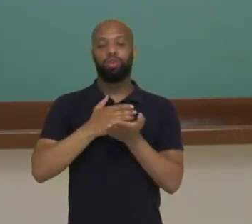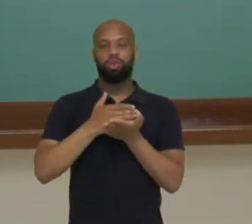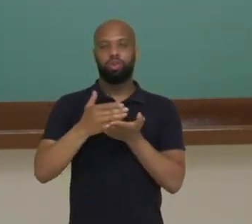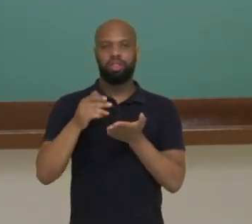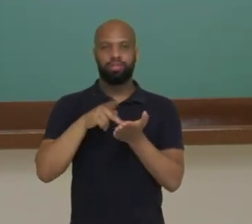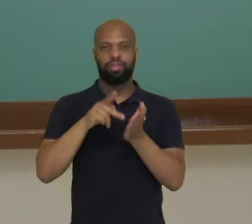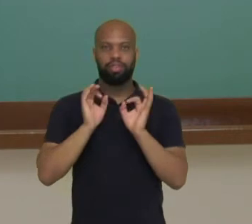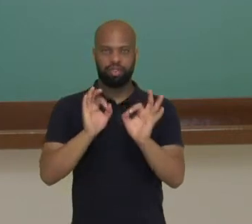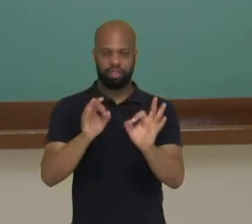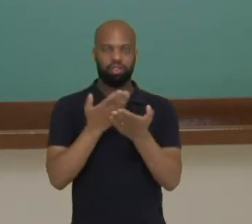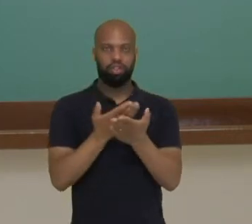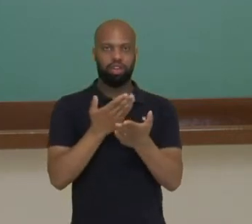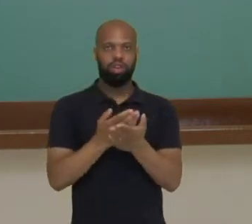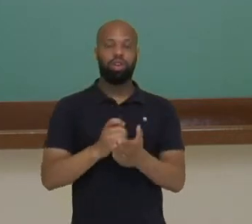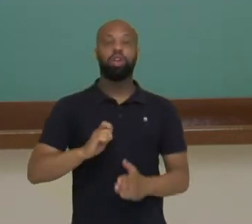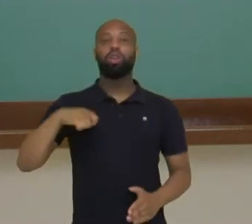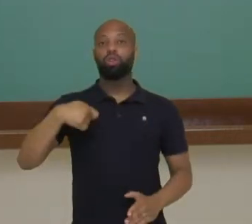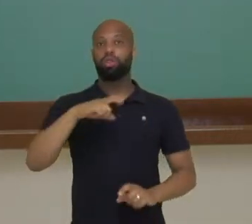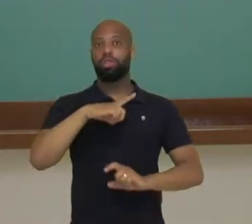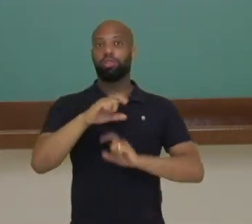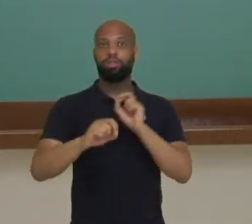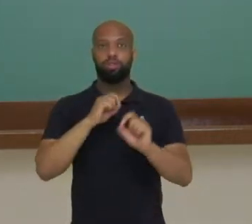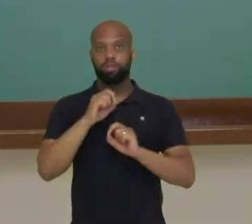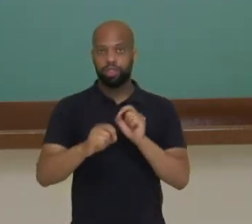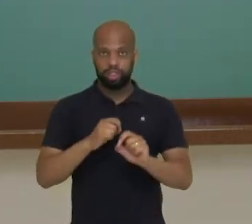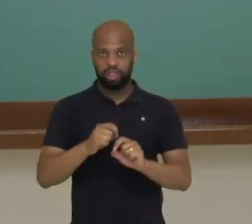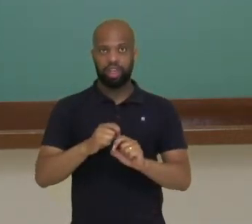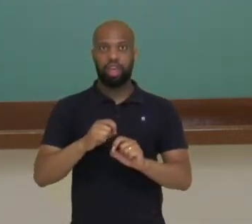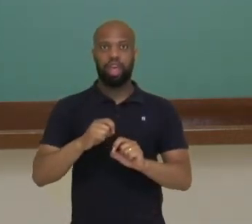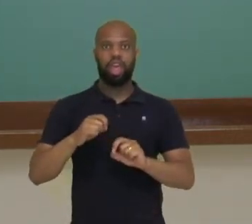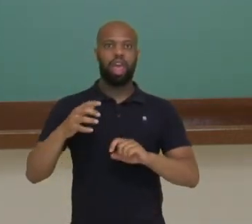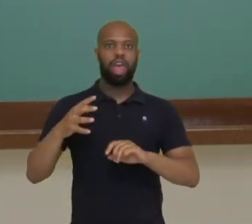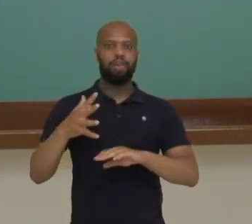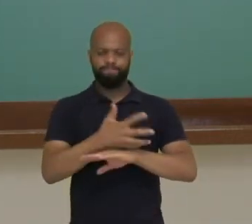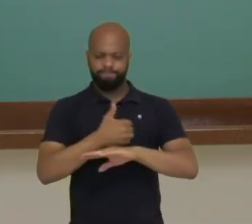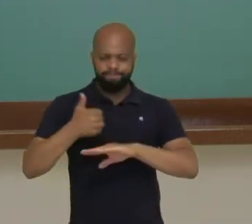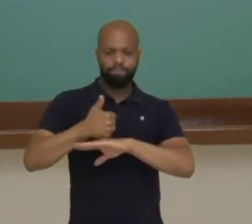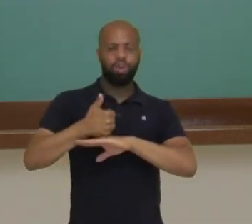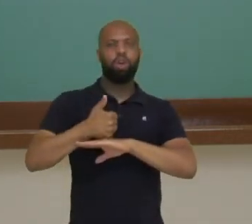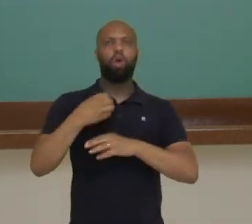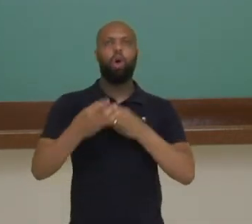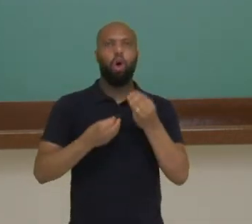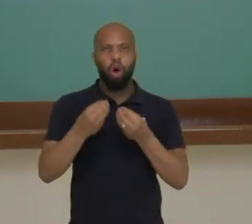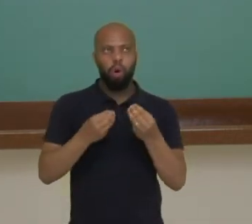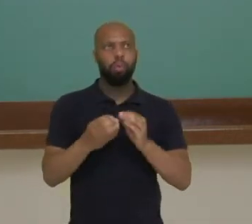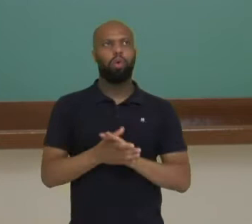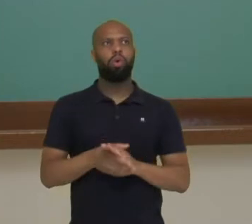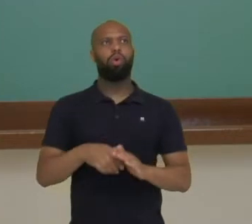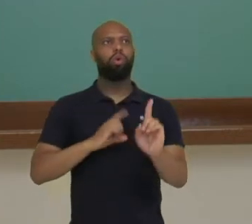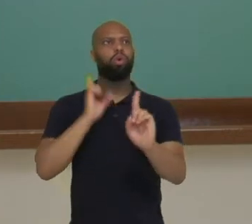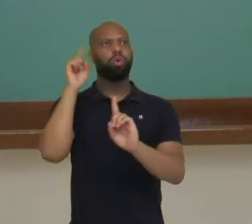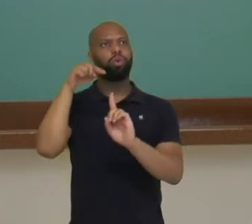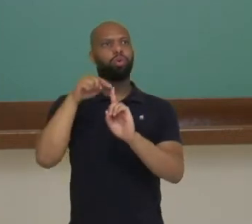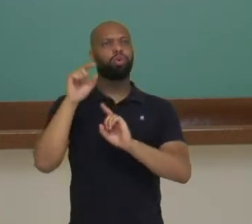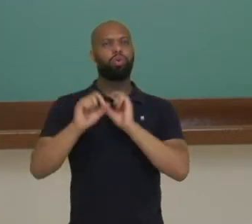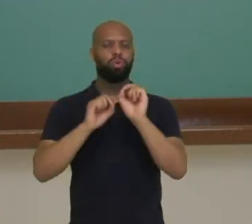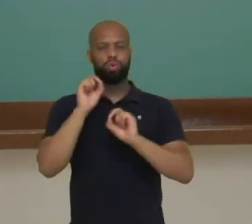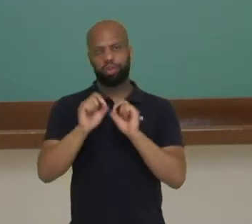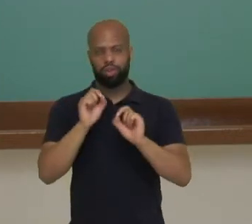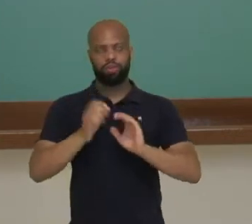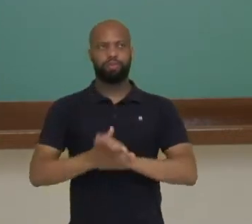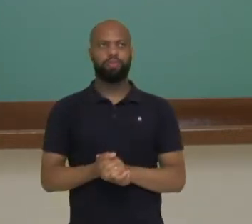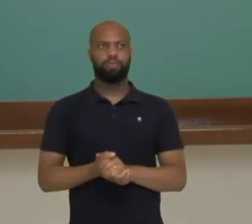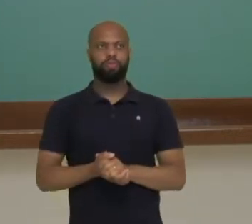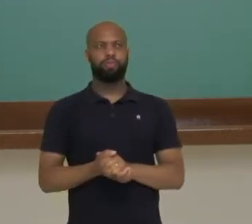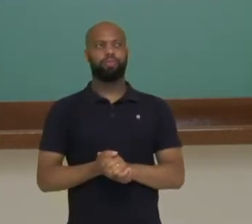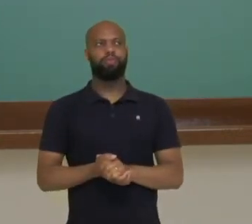de falar sobre o golpe da maioridade, o que foi esse golpe, vamos dar uma olhada em quais são os objetivos, né? Qual é o objetivo dessa aula?